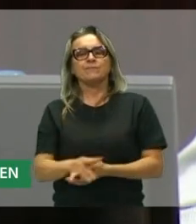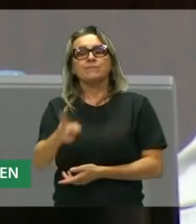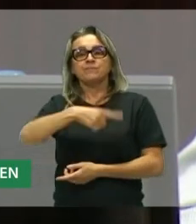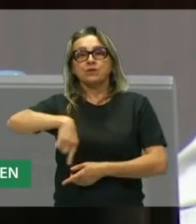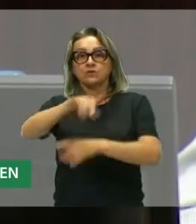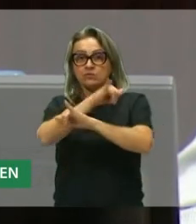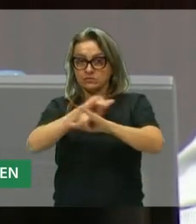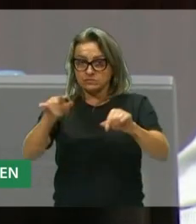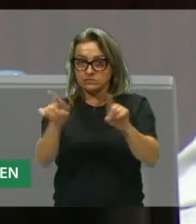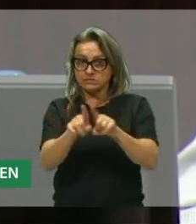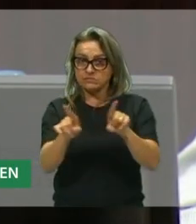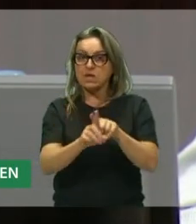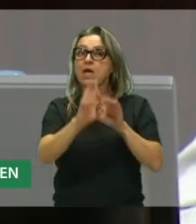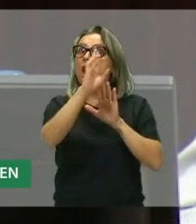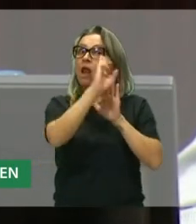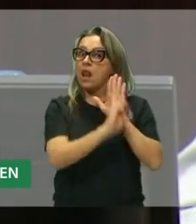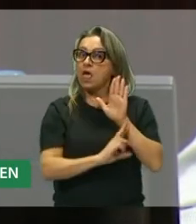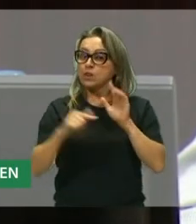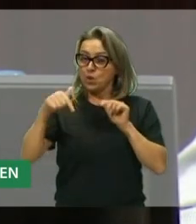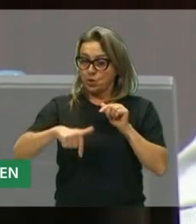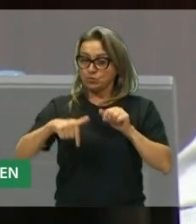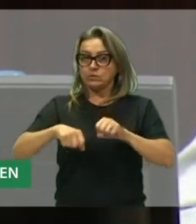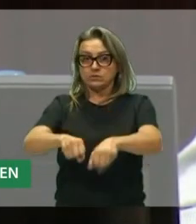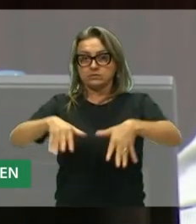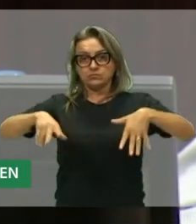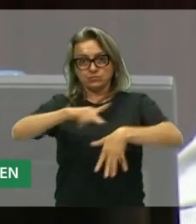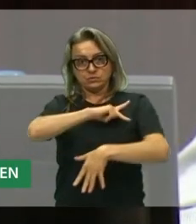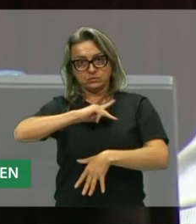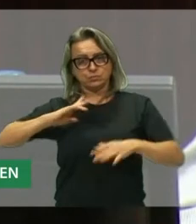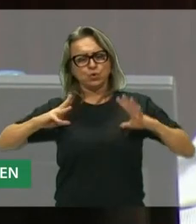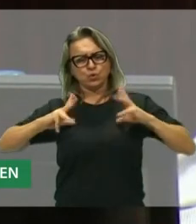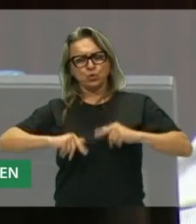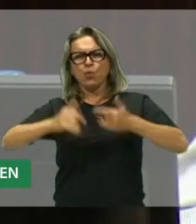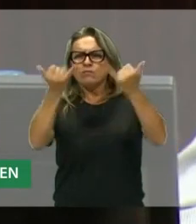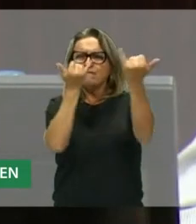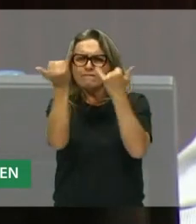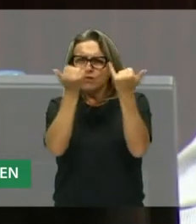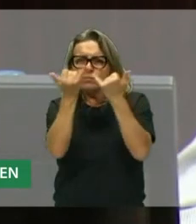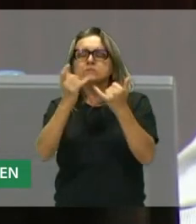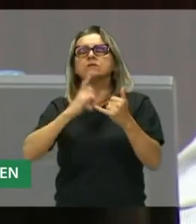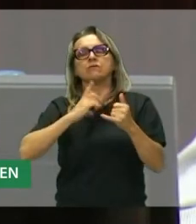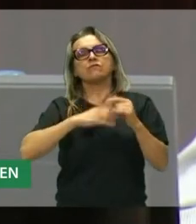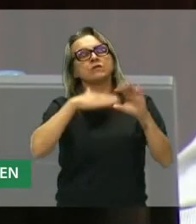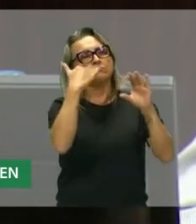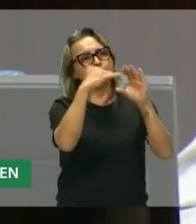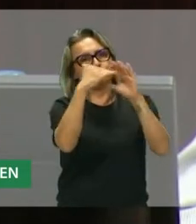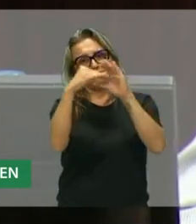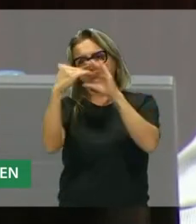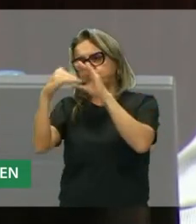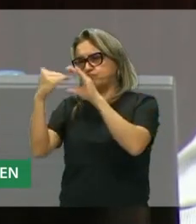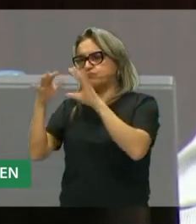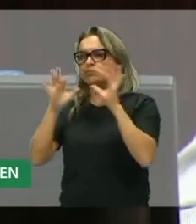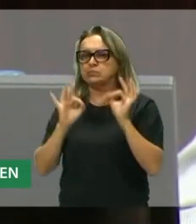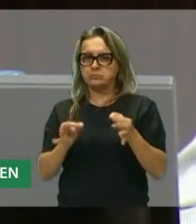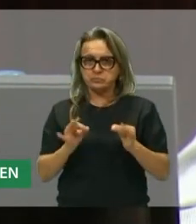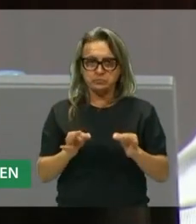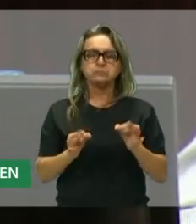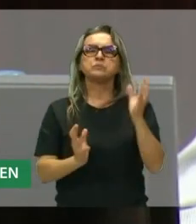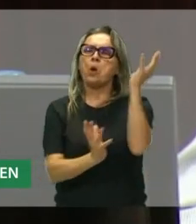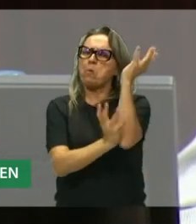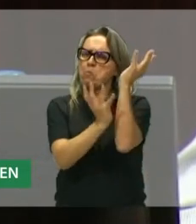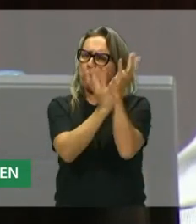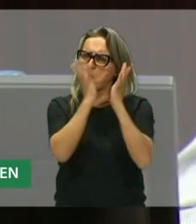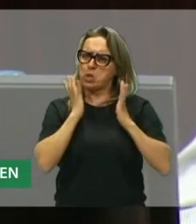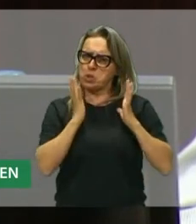que o relatório desta audiência pública e todos os dados terão os encaminhamentos legais que são de praxe e toda